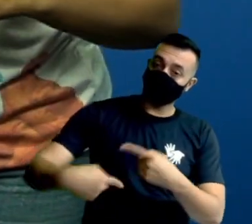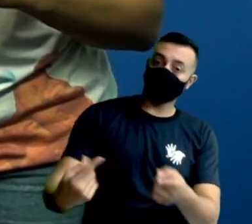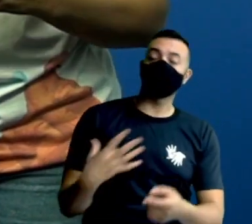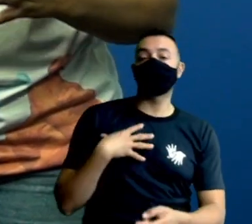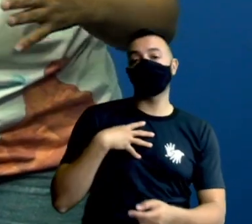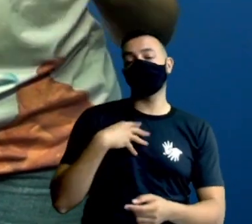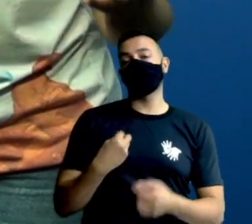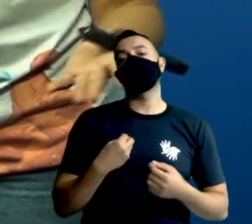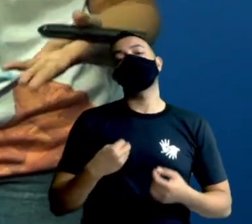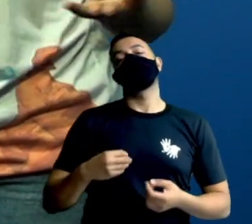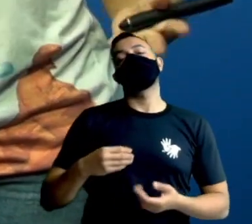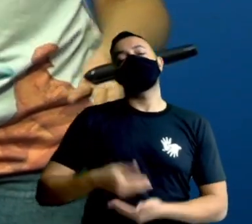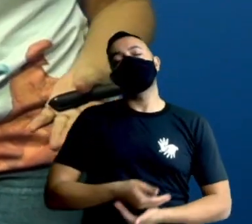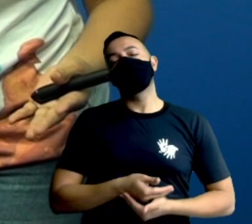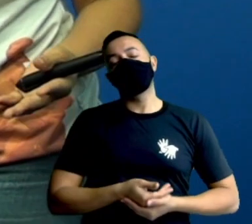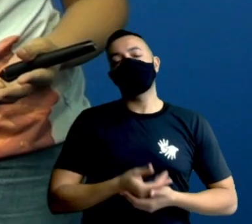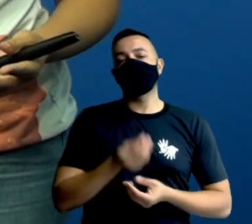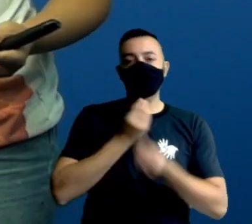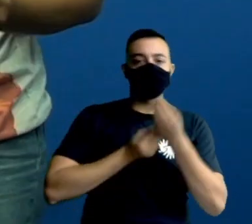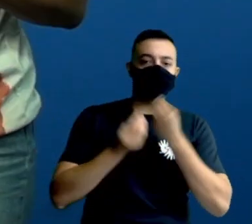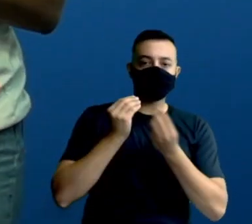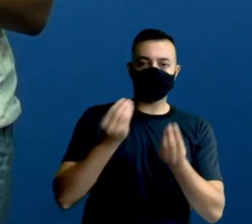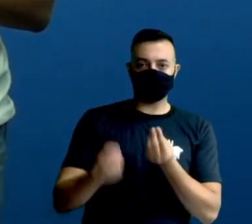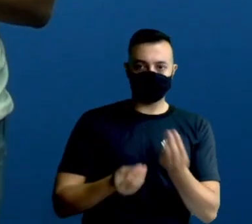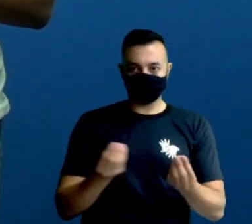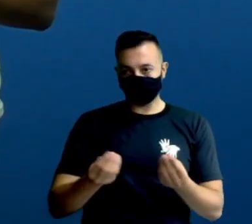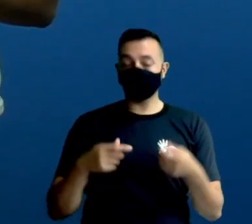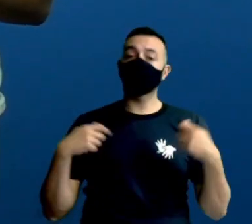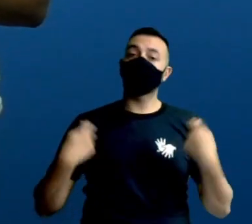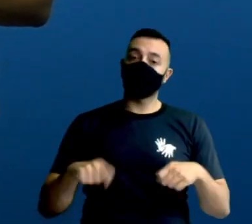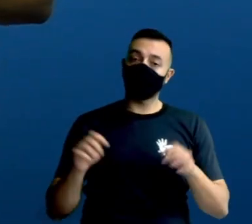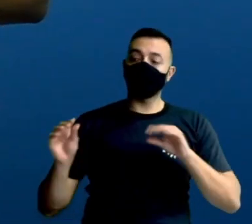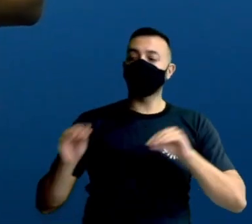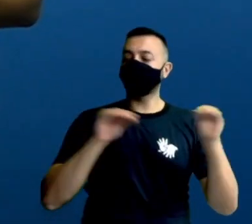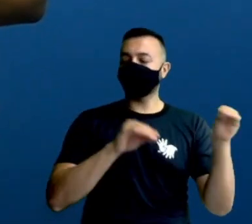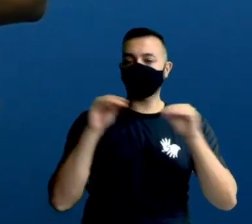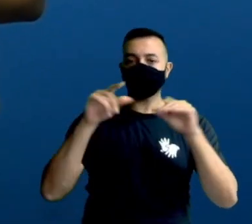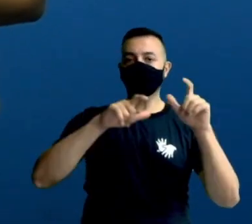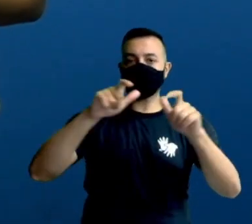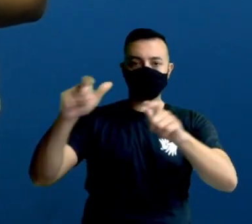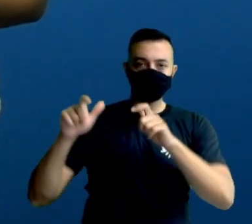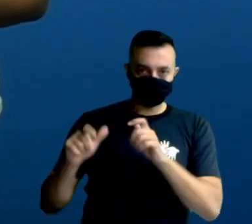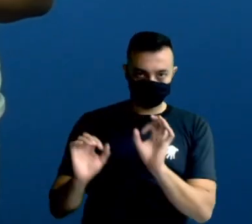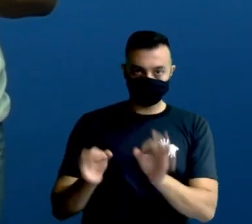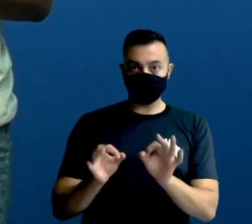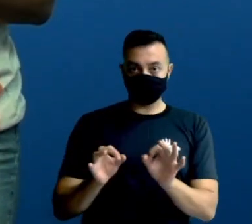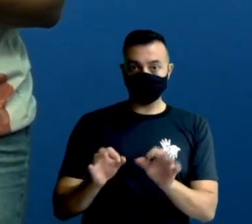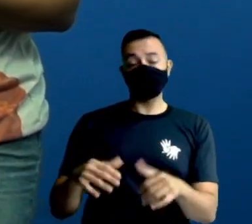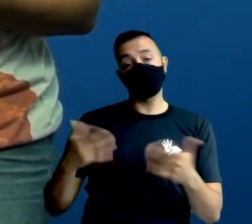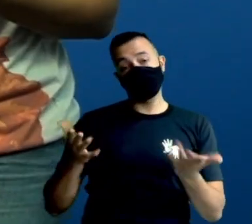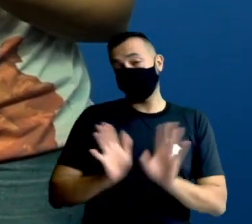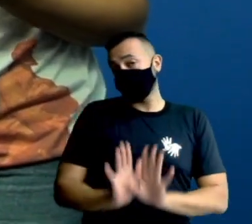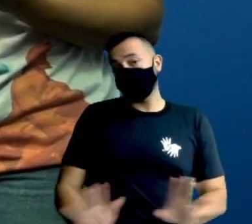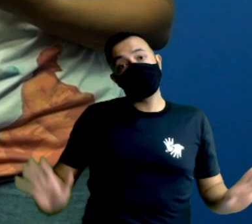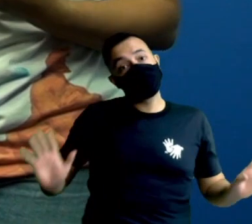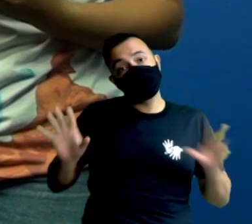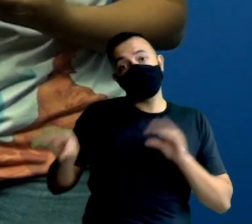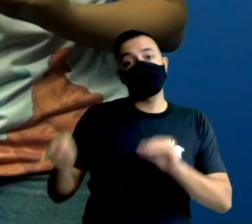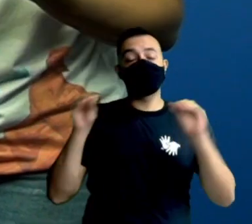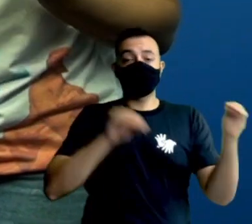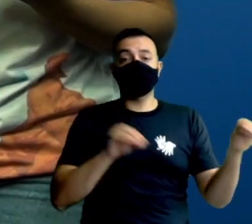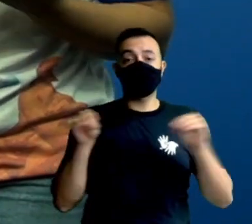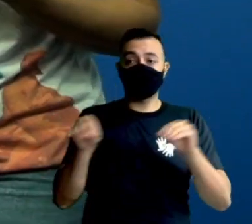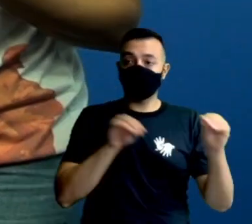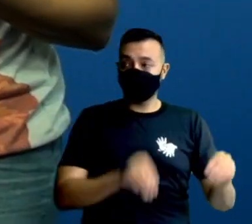filhotes ainda estavam novinhos, como é que eles iam ficar se alimentando? Então eles precisavam migrar para outros locais, tá certo? E foi assim, sendo